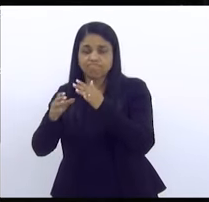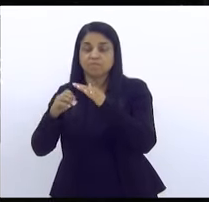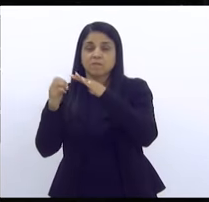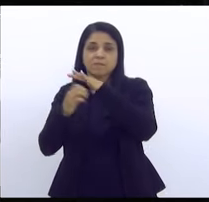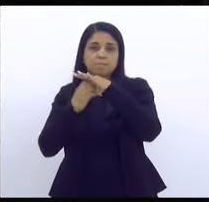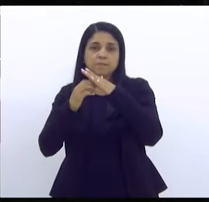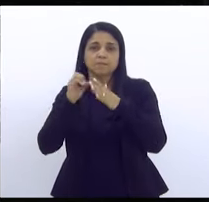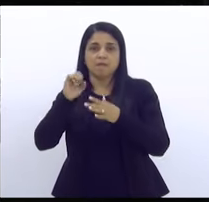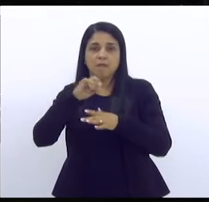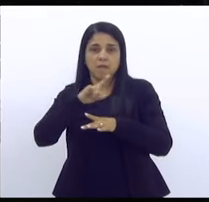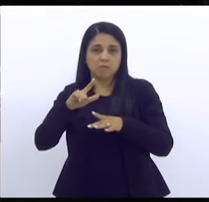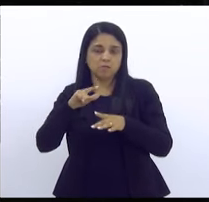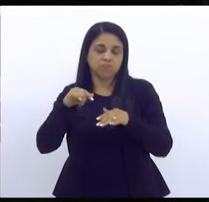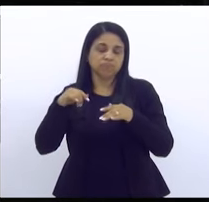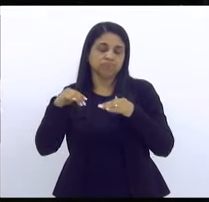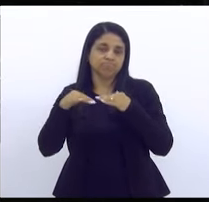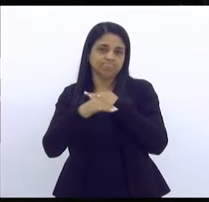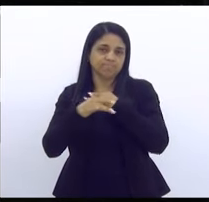também